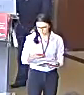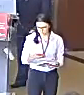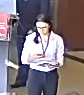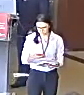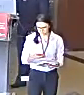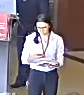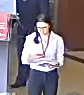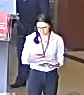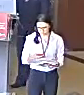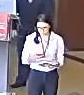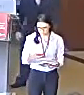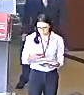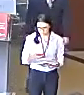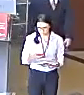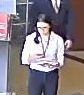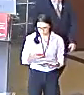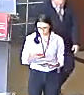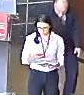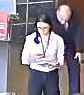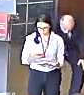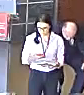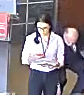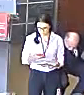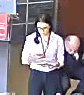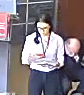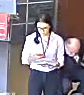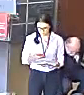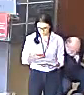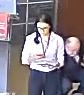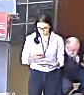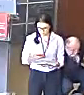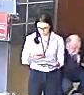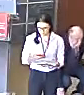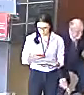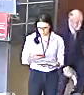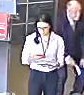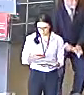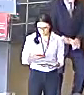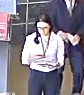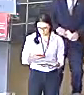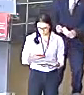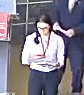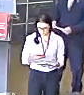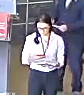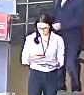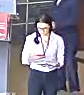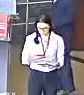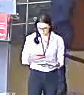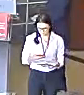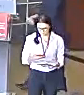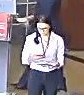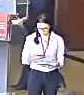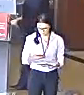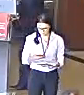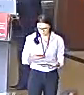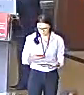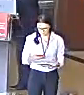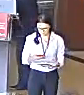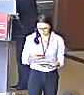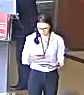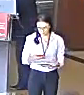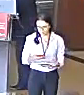e foi com com imensa alegria que essa audiência Ela acabou se espalhando pelo Estado e